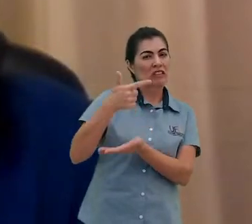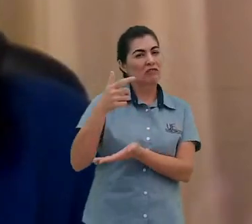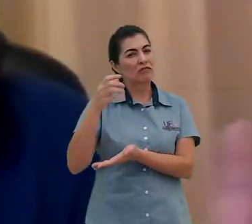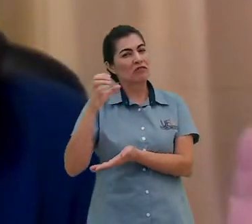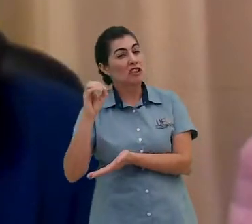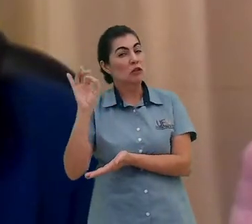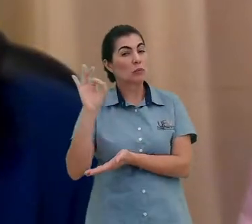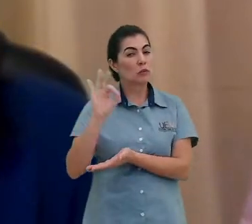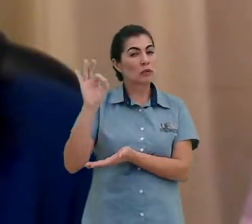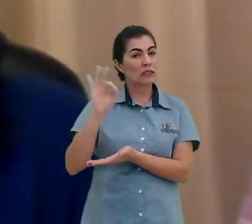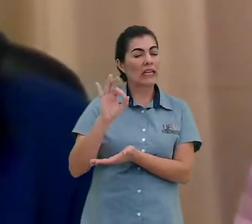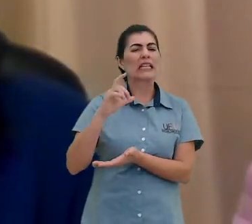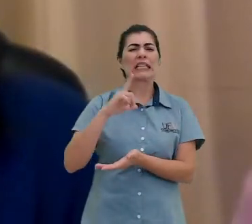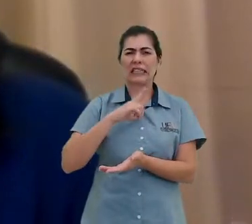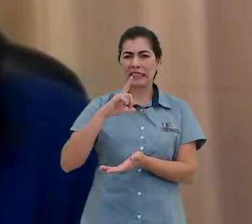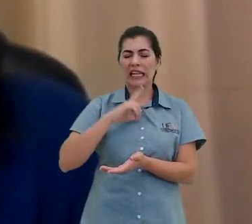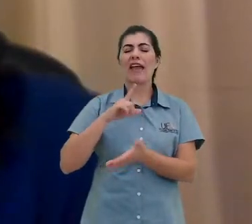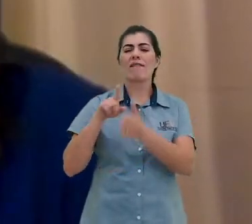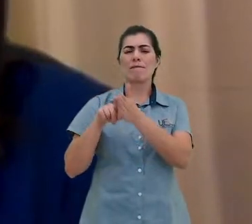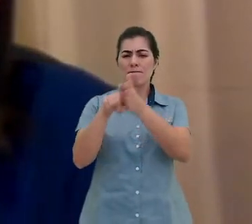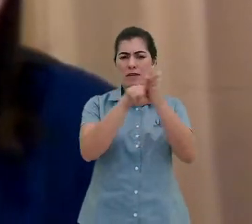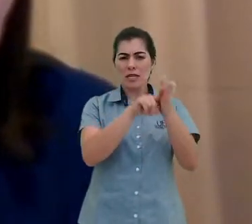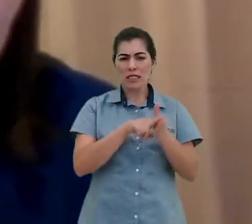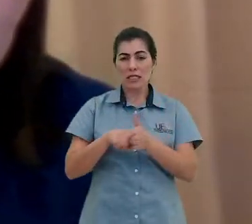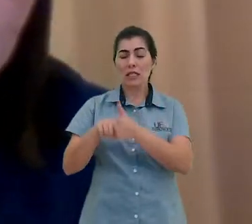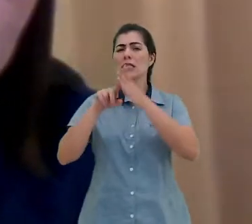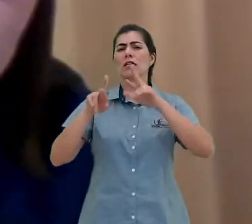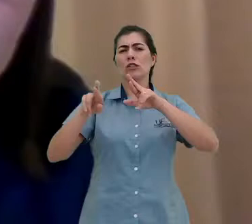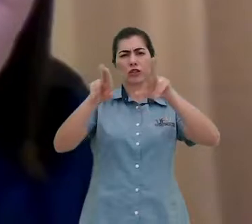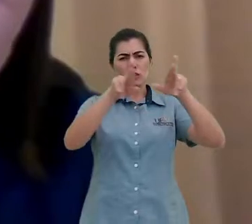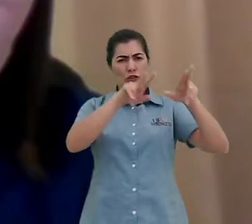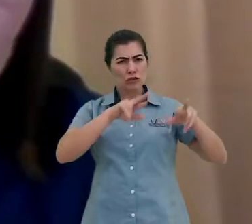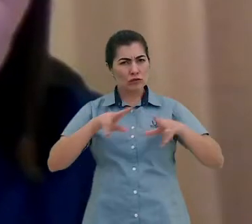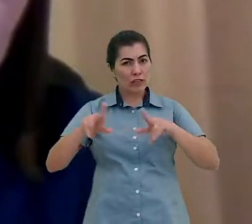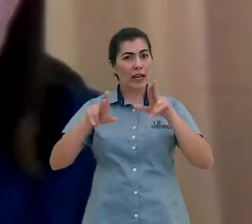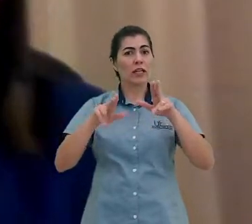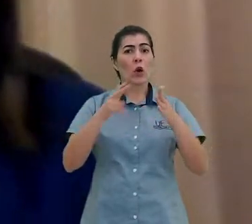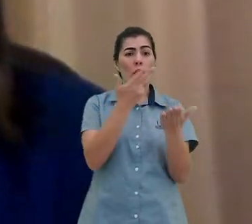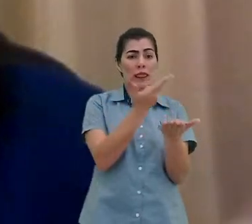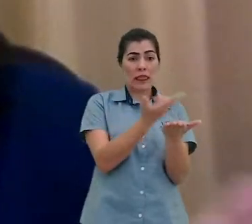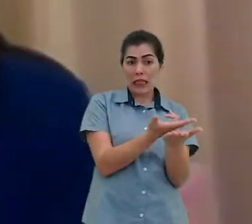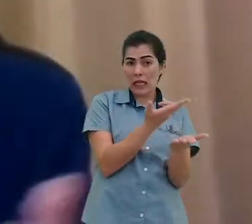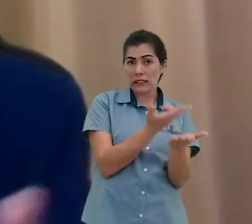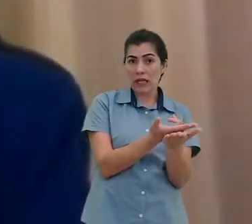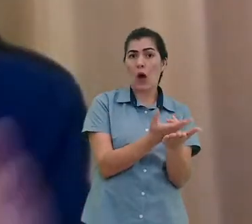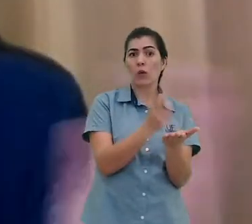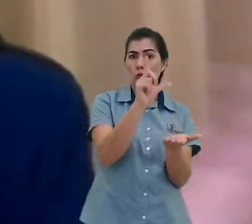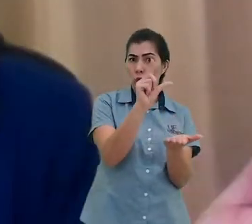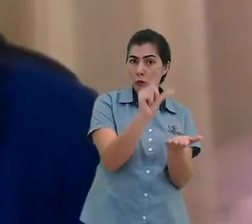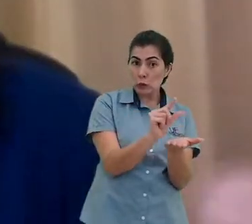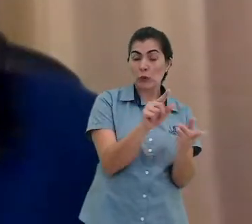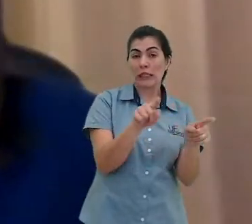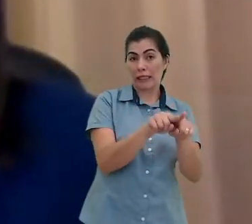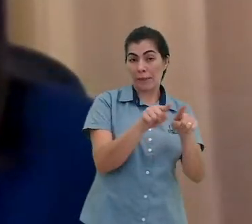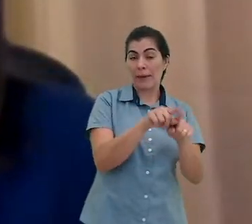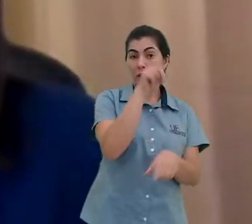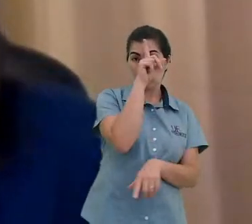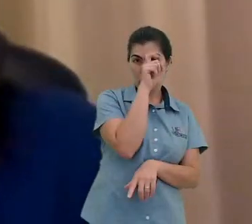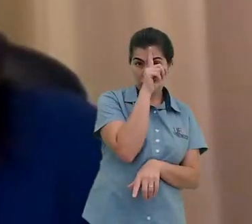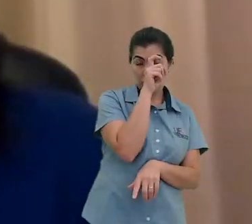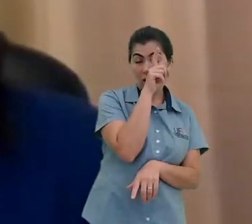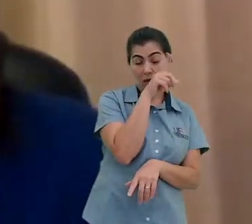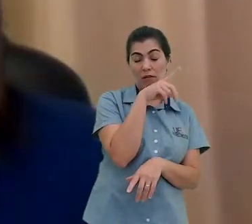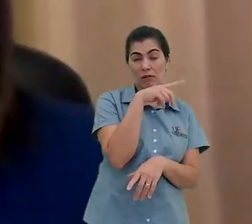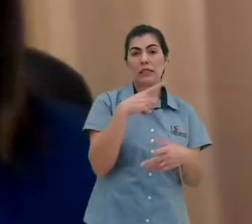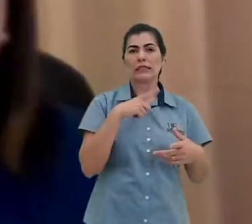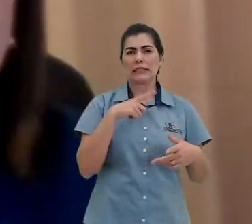ou menos, tem várias pesquisas diferentes. Ou diminui o tempo de internação também. Então, tem as